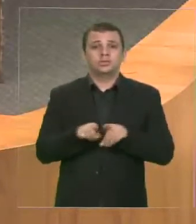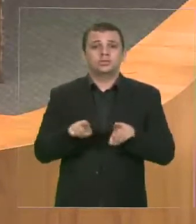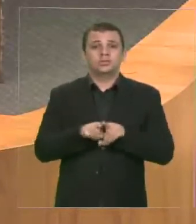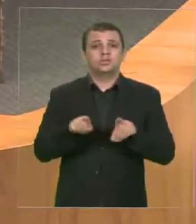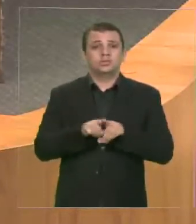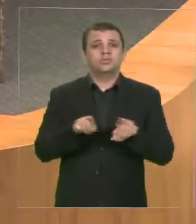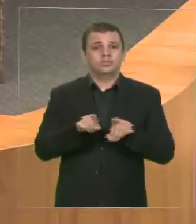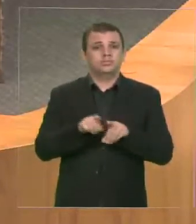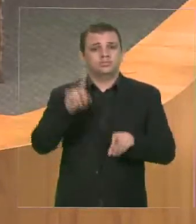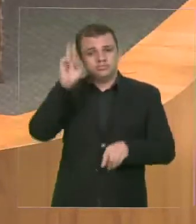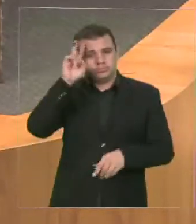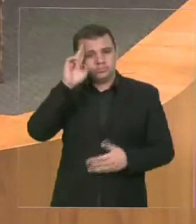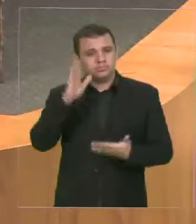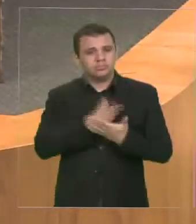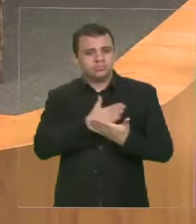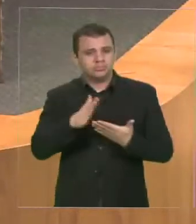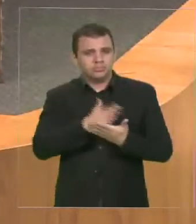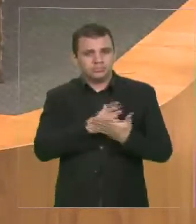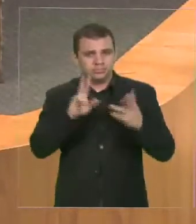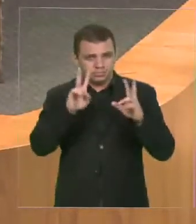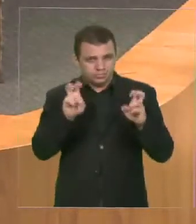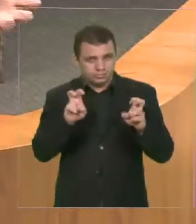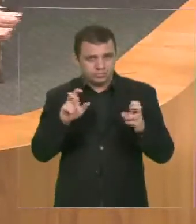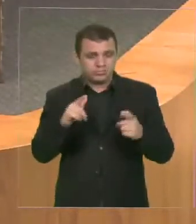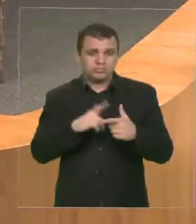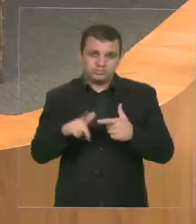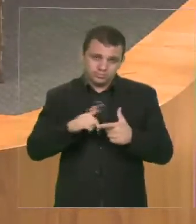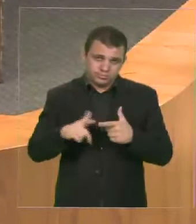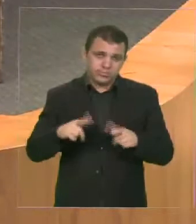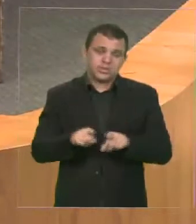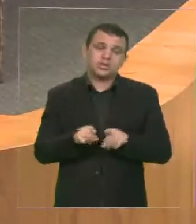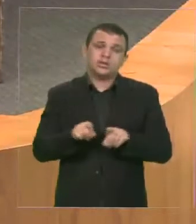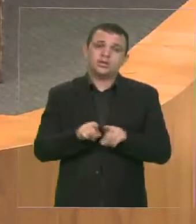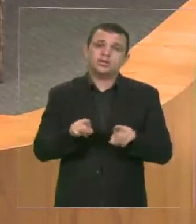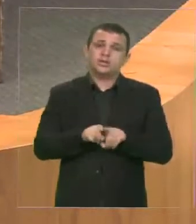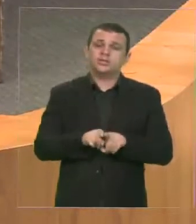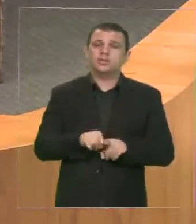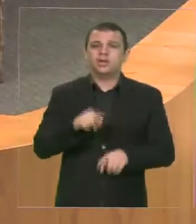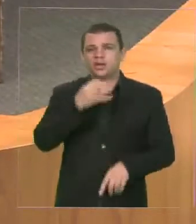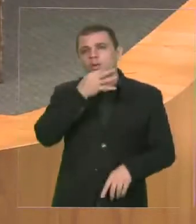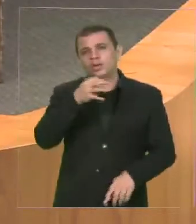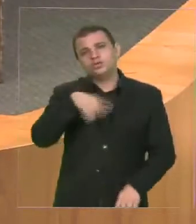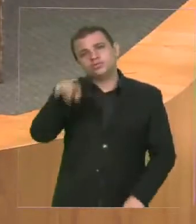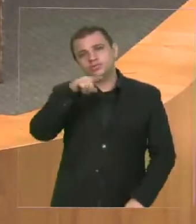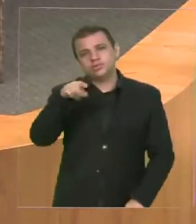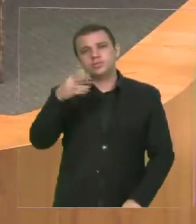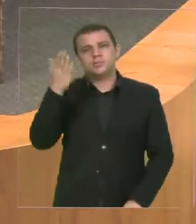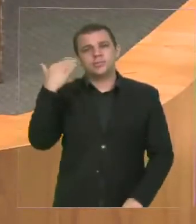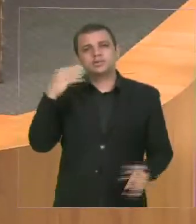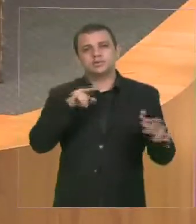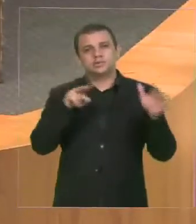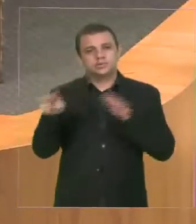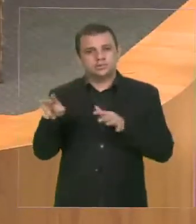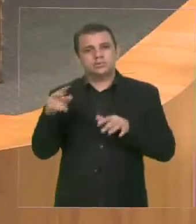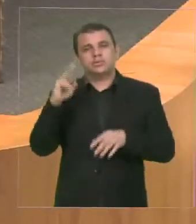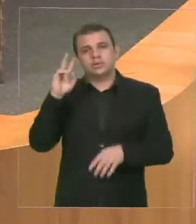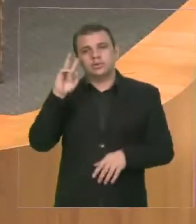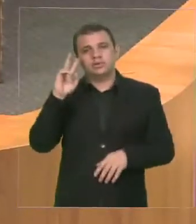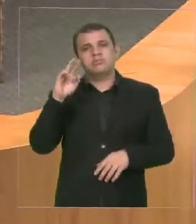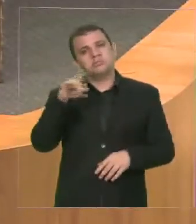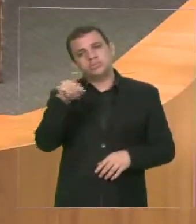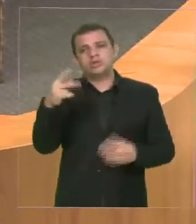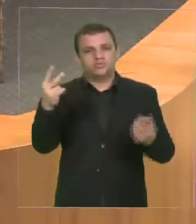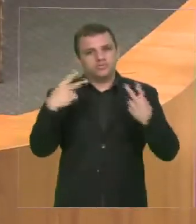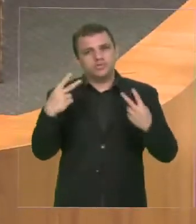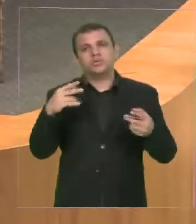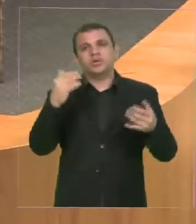série de situações. Eu acho que nós todos vimos a votação na semana passada em relação ao aumento de impostos